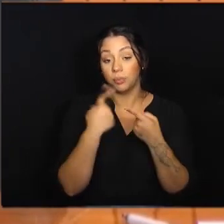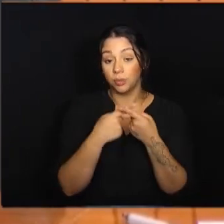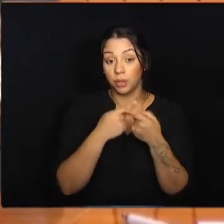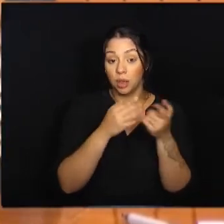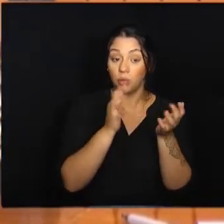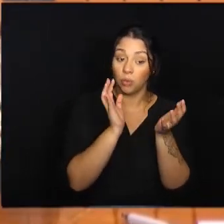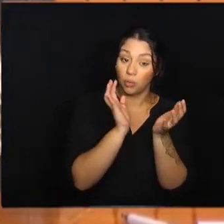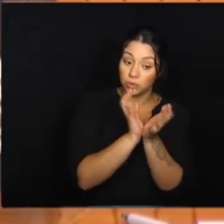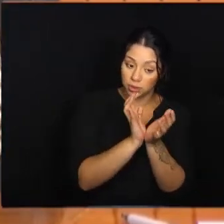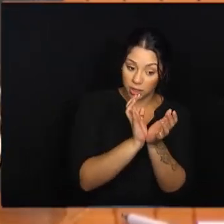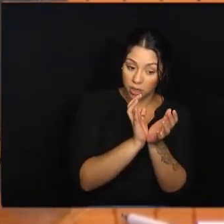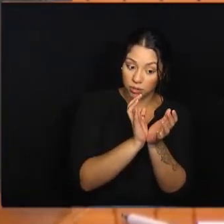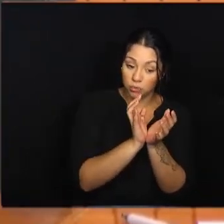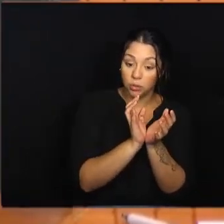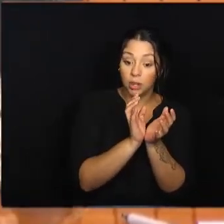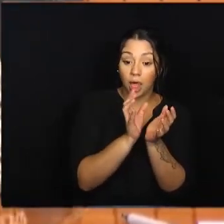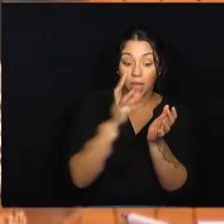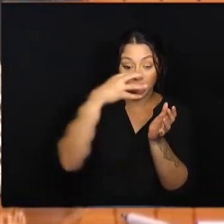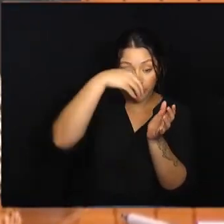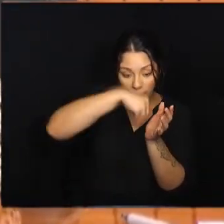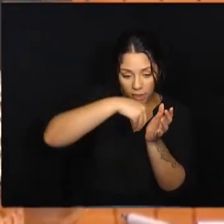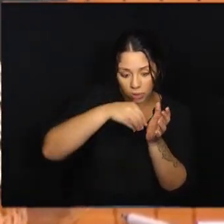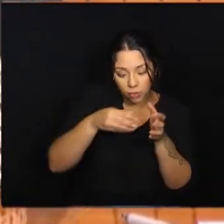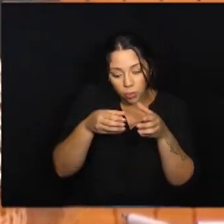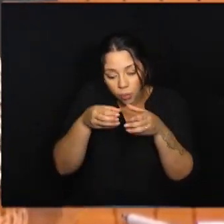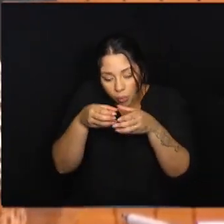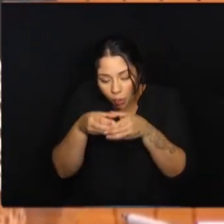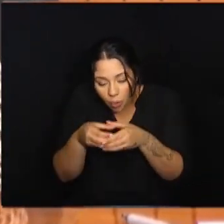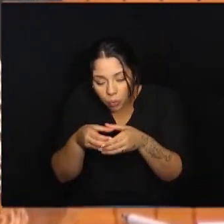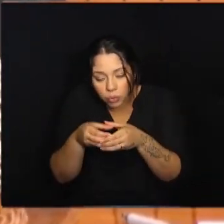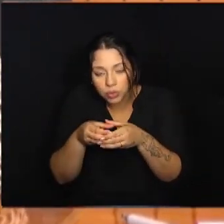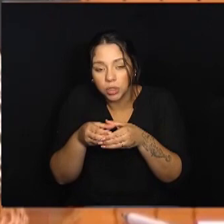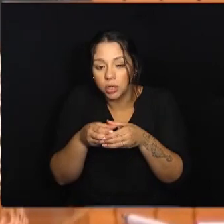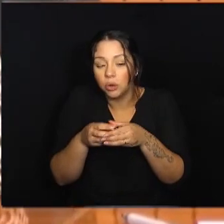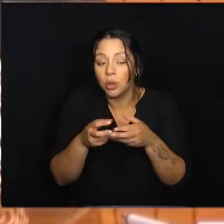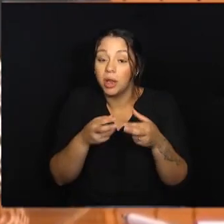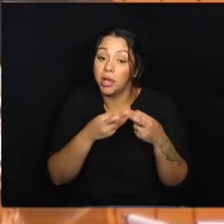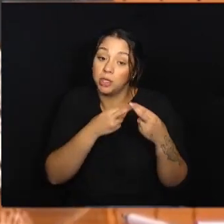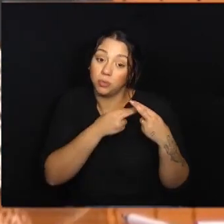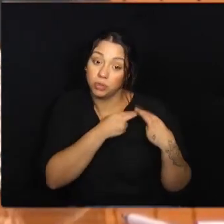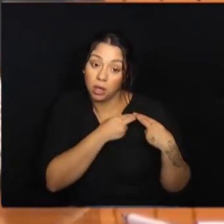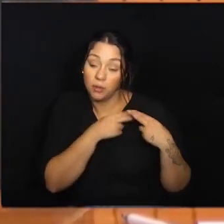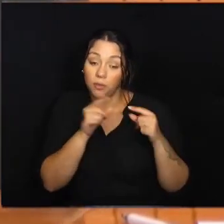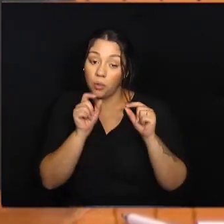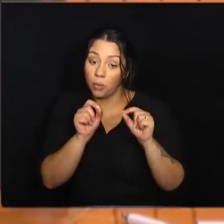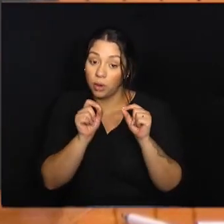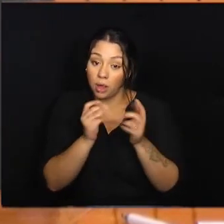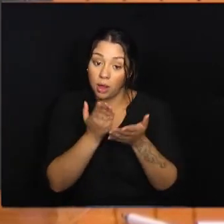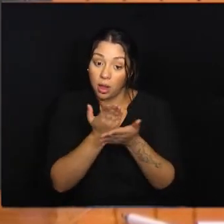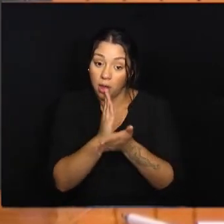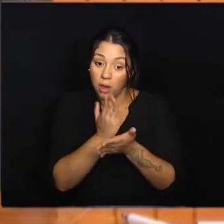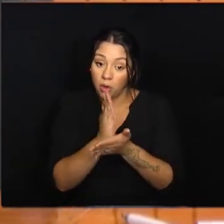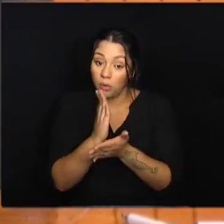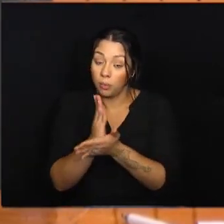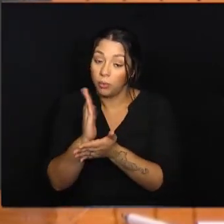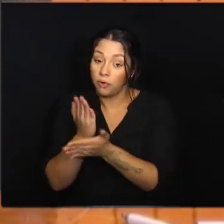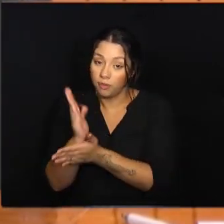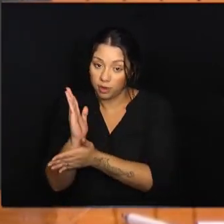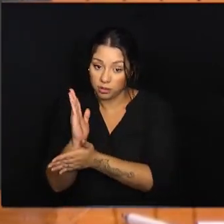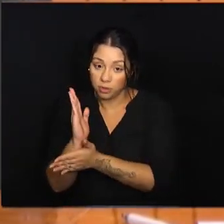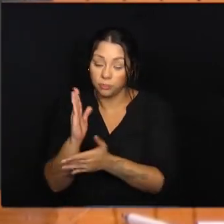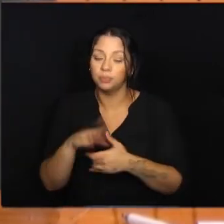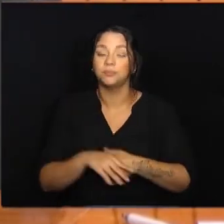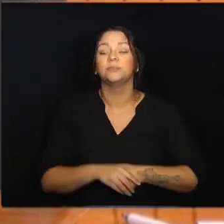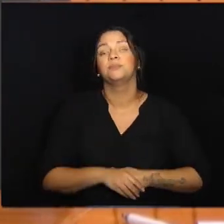um comitê, o Conselho de Política Cultural tem um comitê que faz essa validação junto com os membros, e